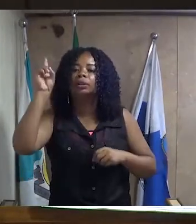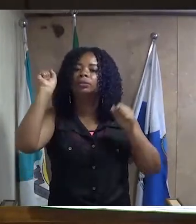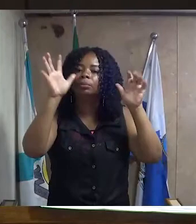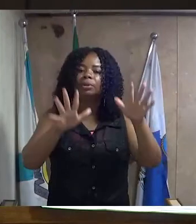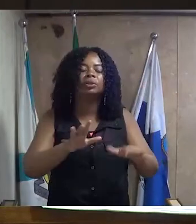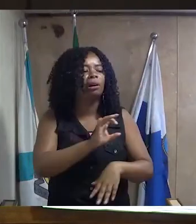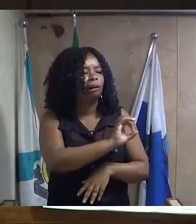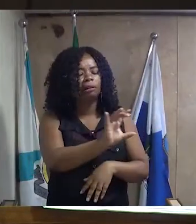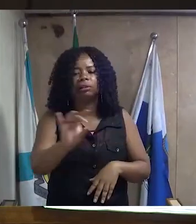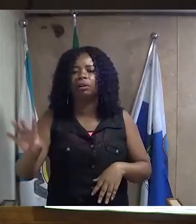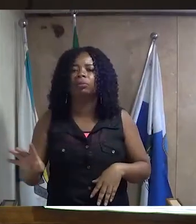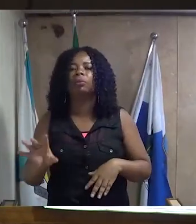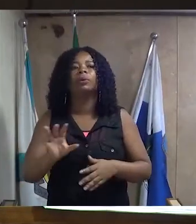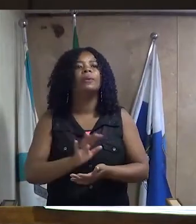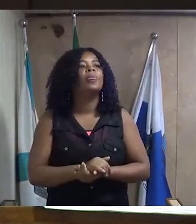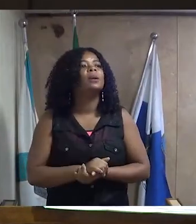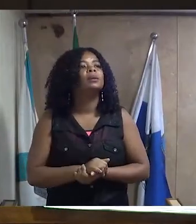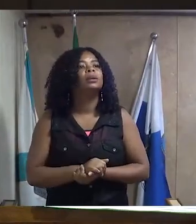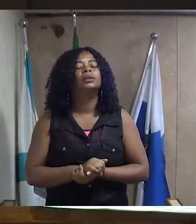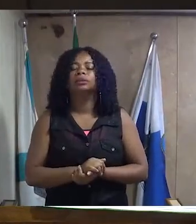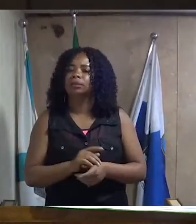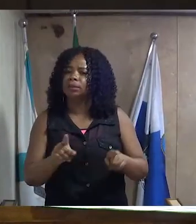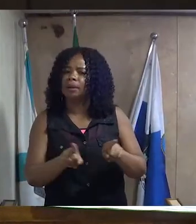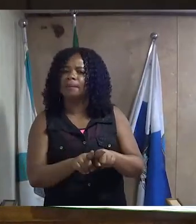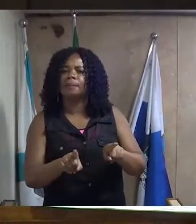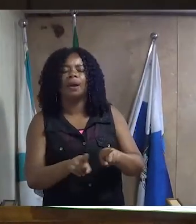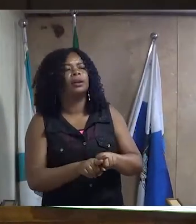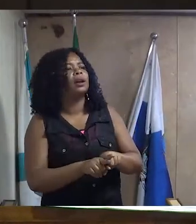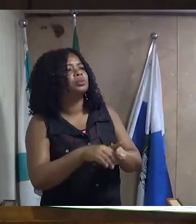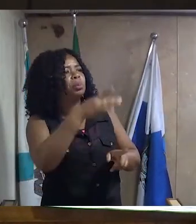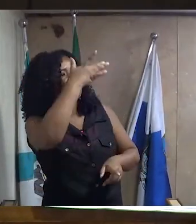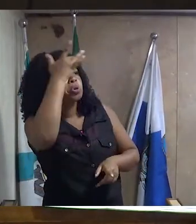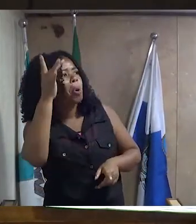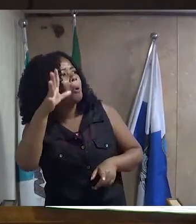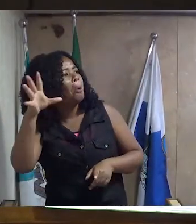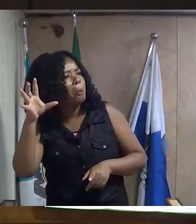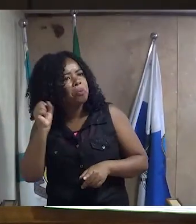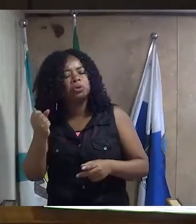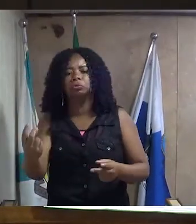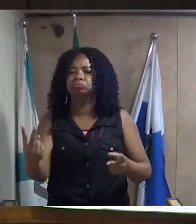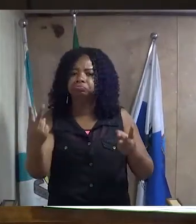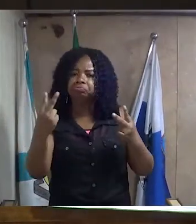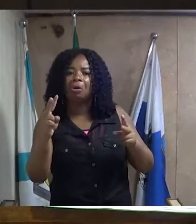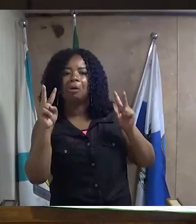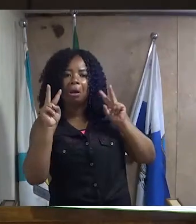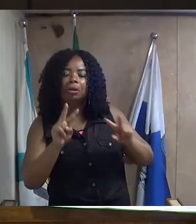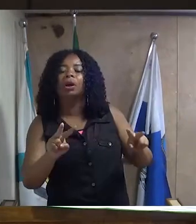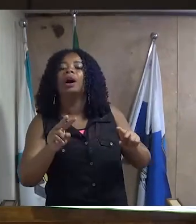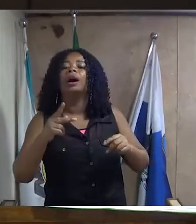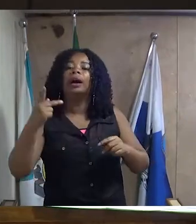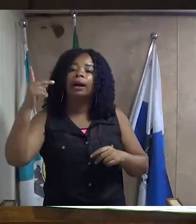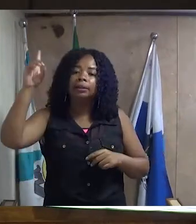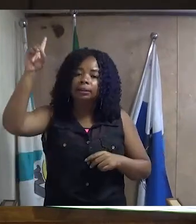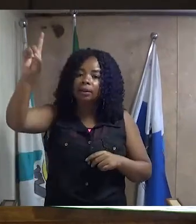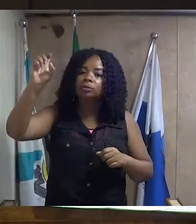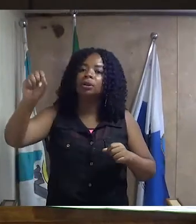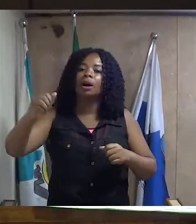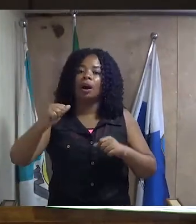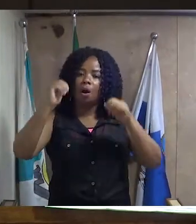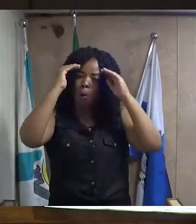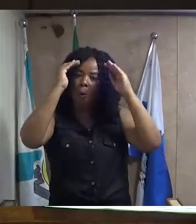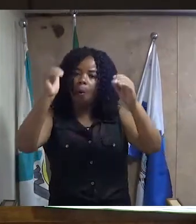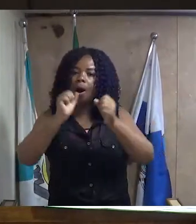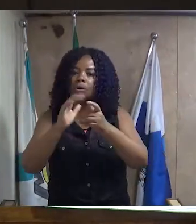cada um que aqui está, a cada um que está nos ouvindo, porque dele é a honra, dele é a glória para todos